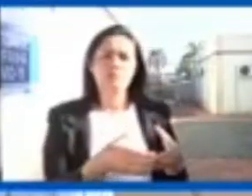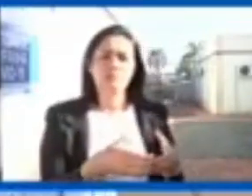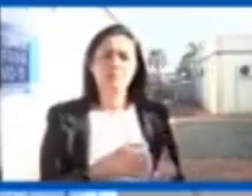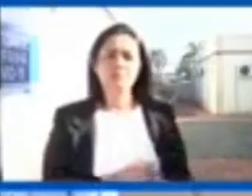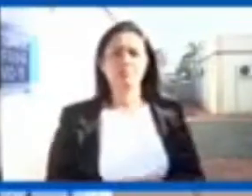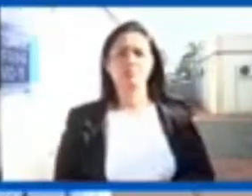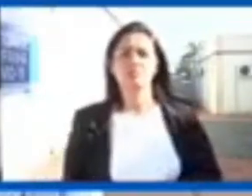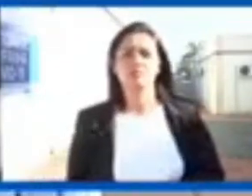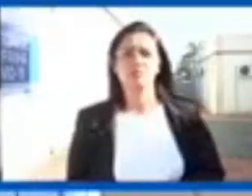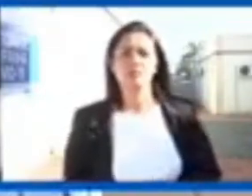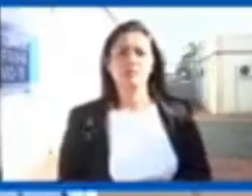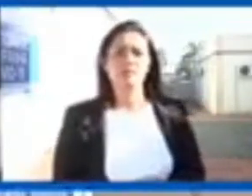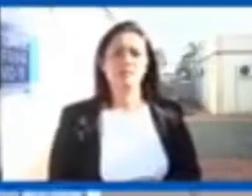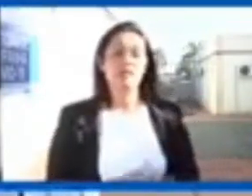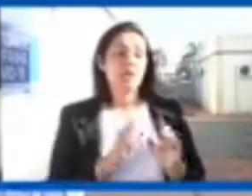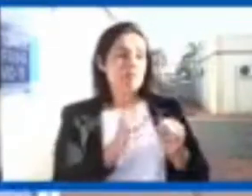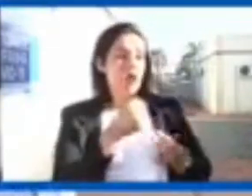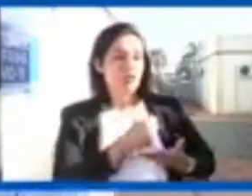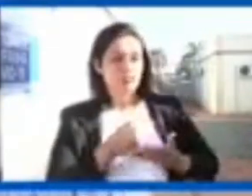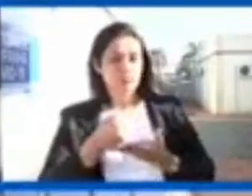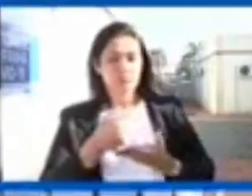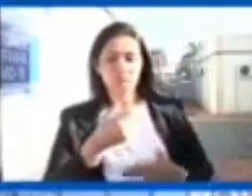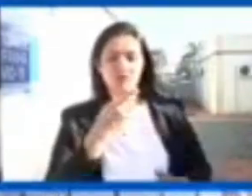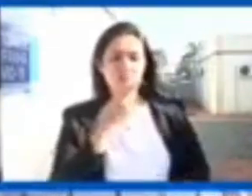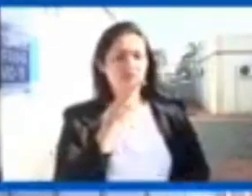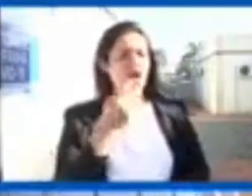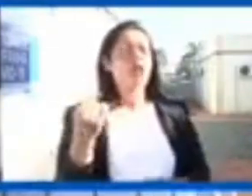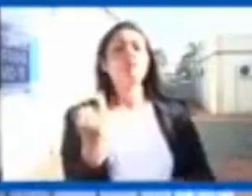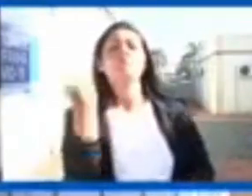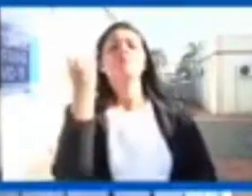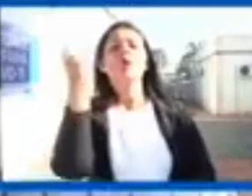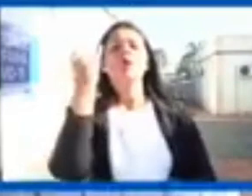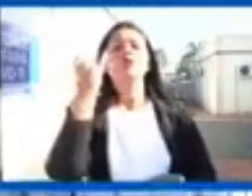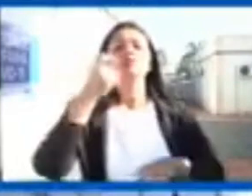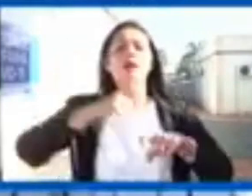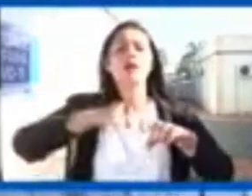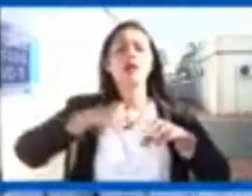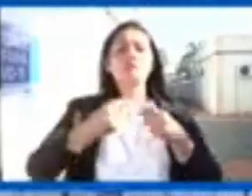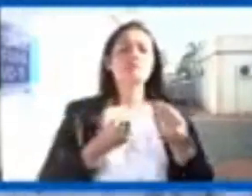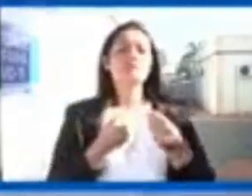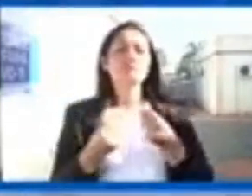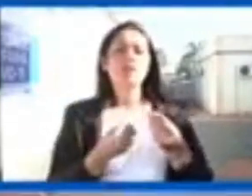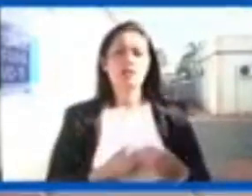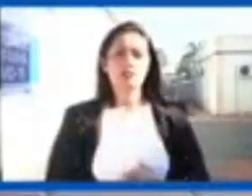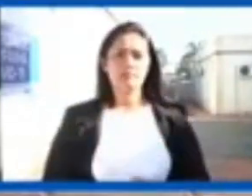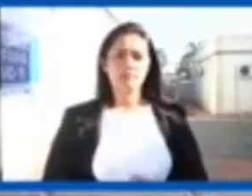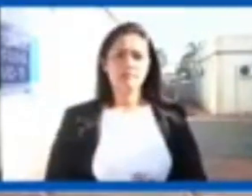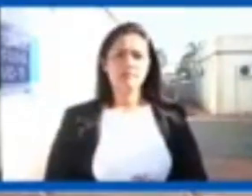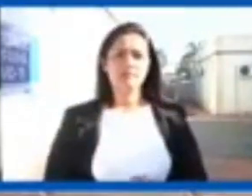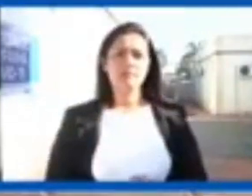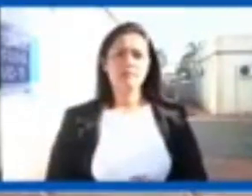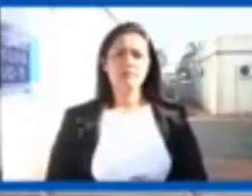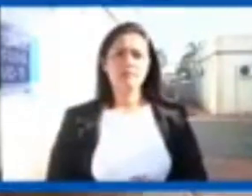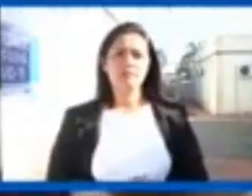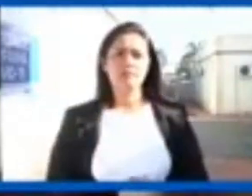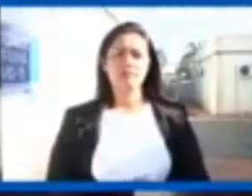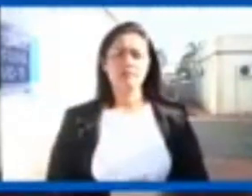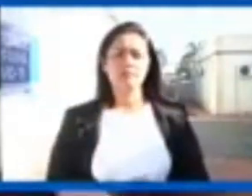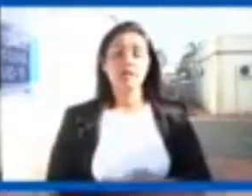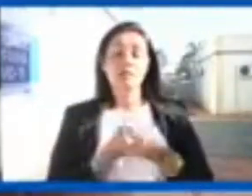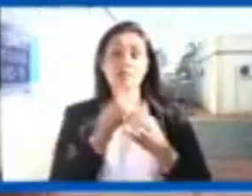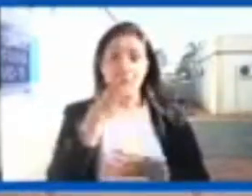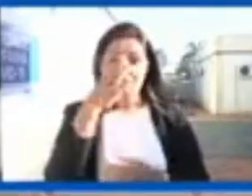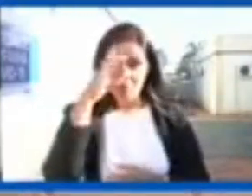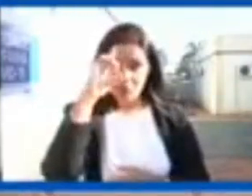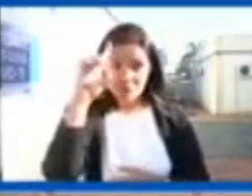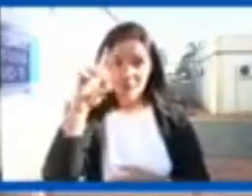diz pode vir até aqui para falar um pouquinho dessa importância médica na Ivonete apontou um pouquinho dessa situação Oi bom